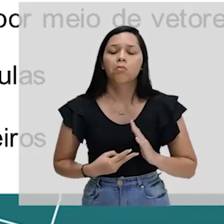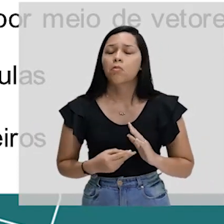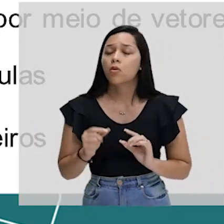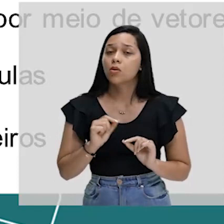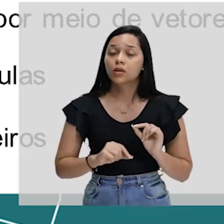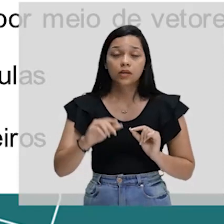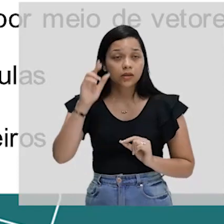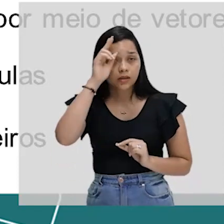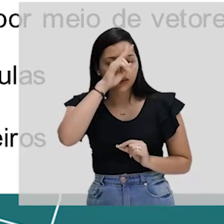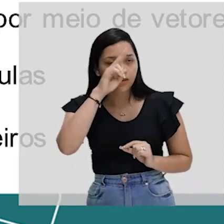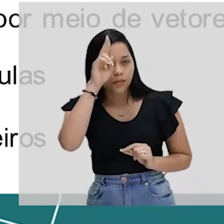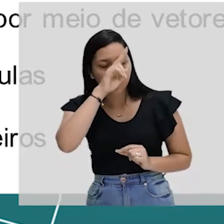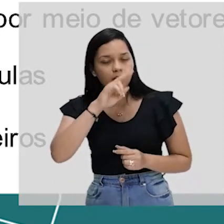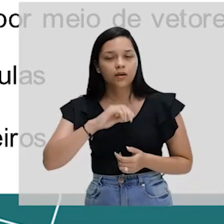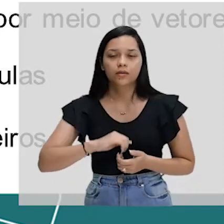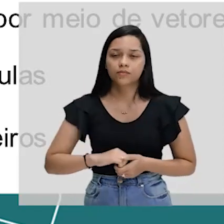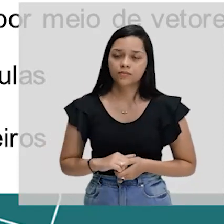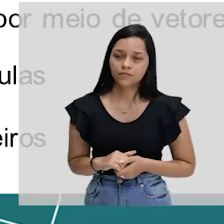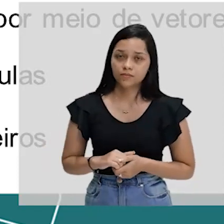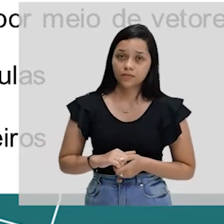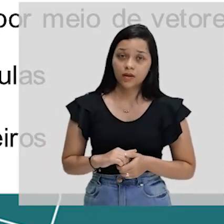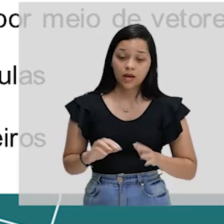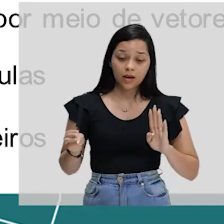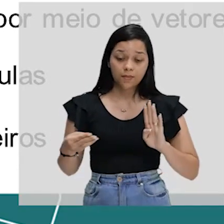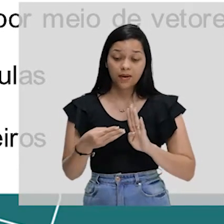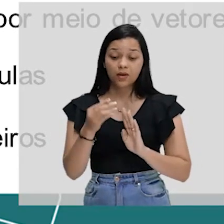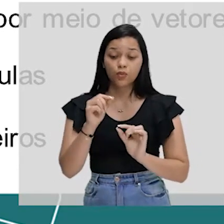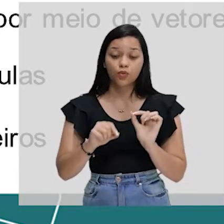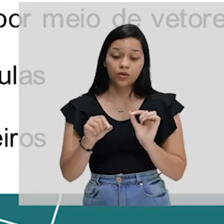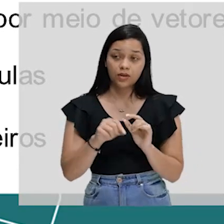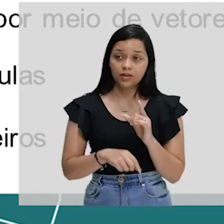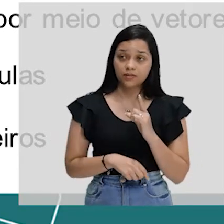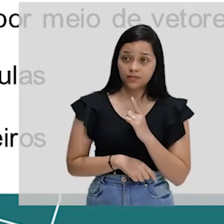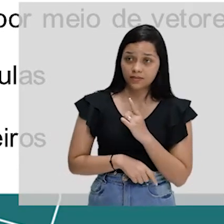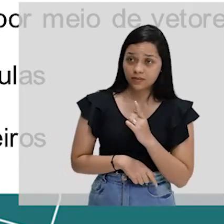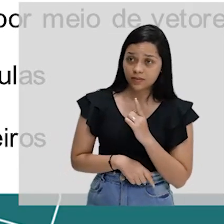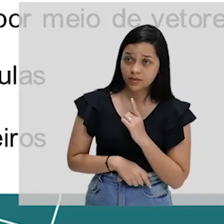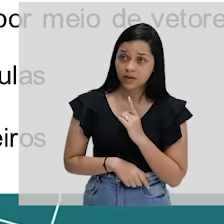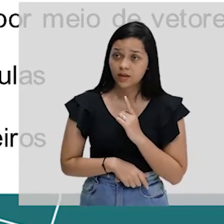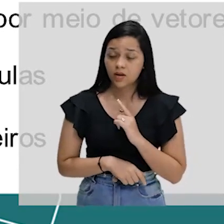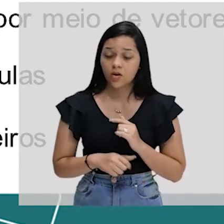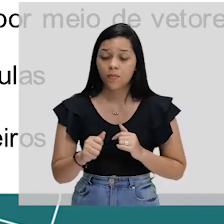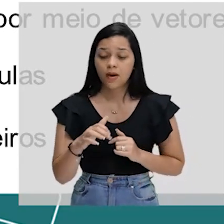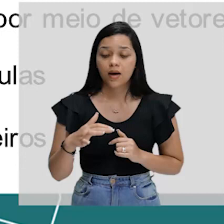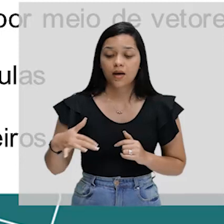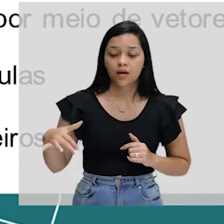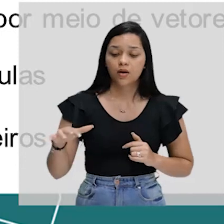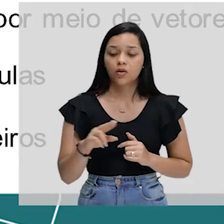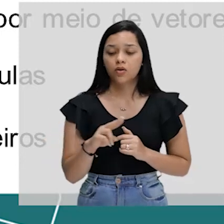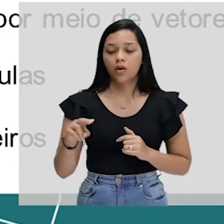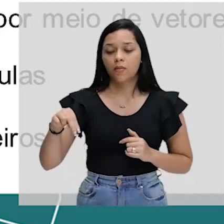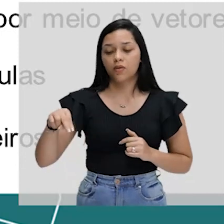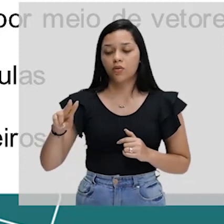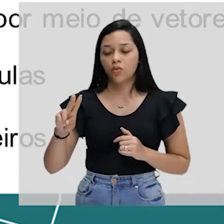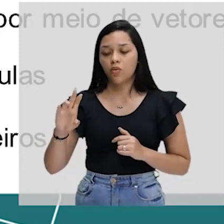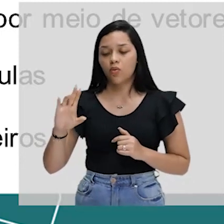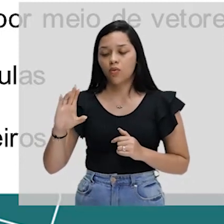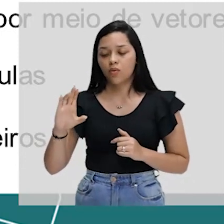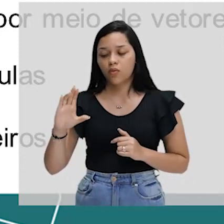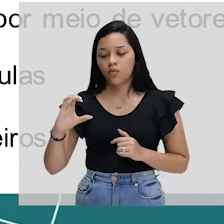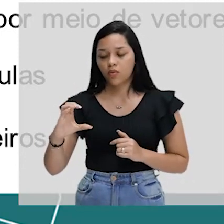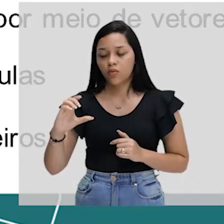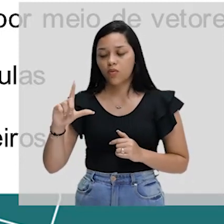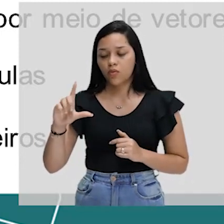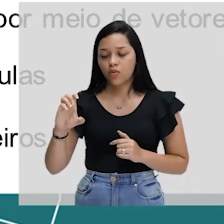Vamos lembrar. Nas bactérias, elas contêm, numa região chamada nucleóide, o